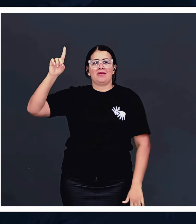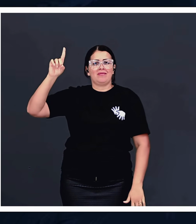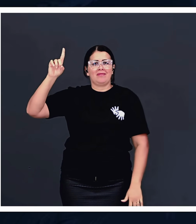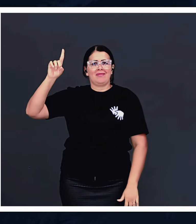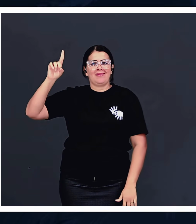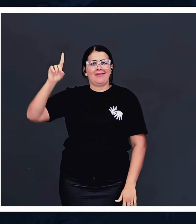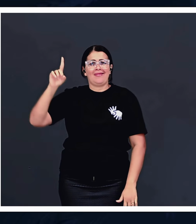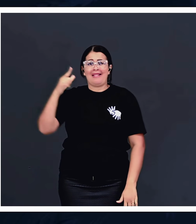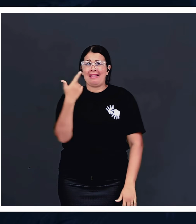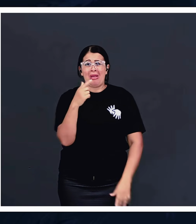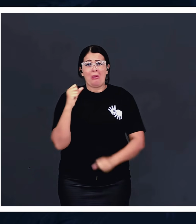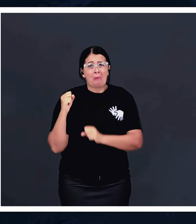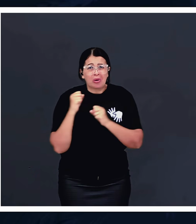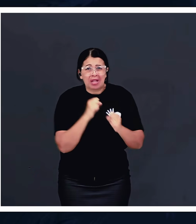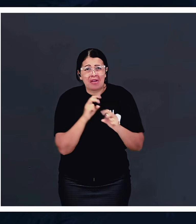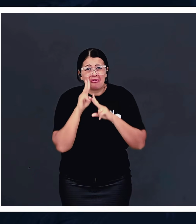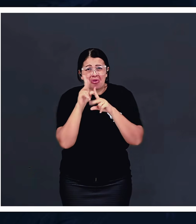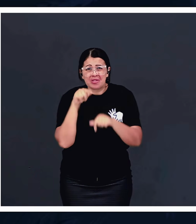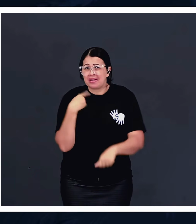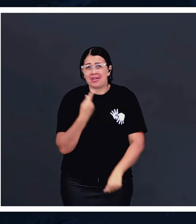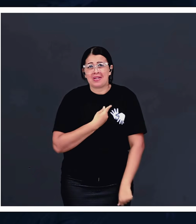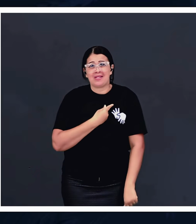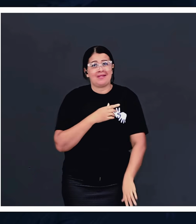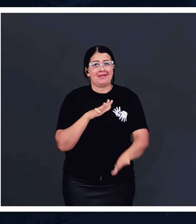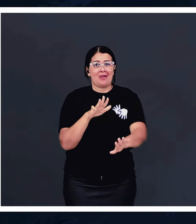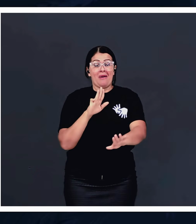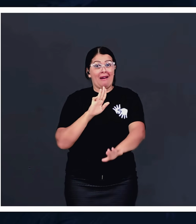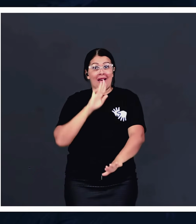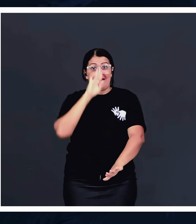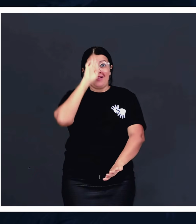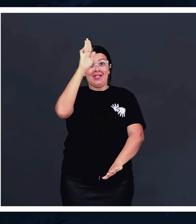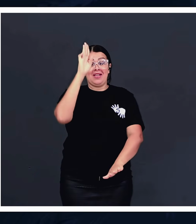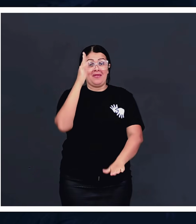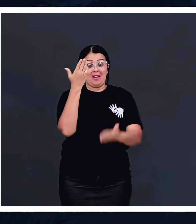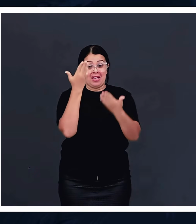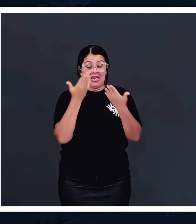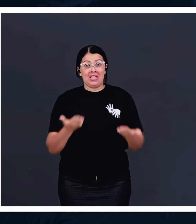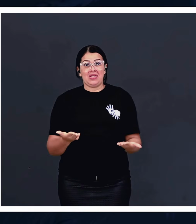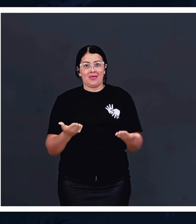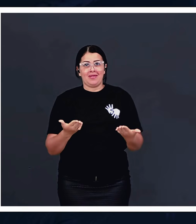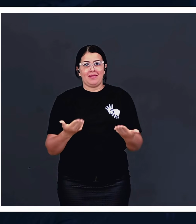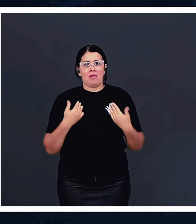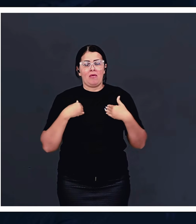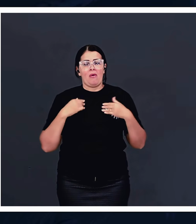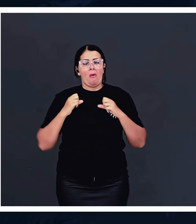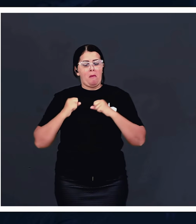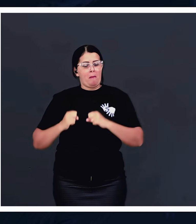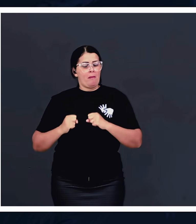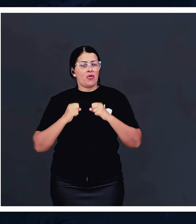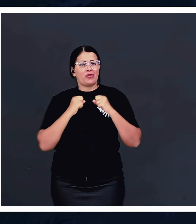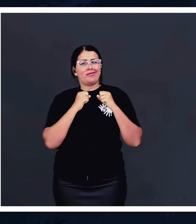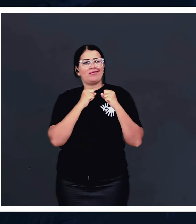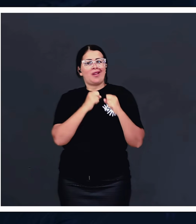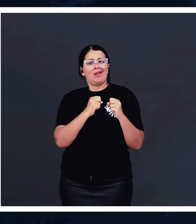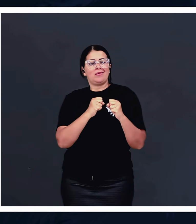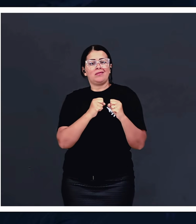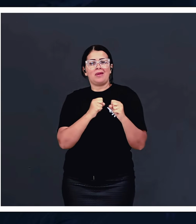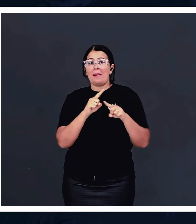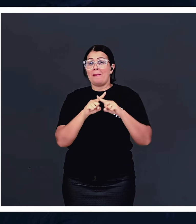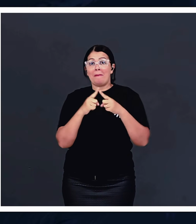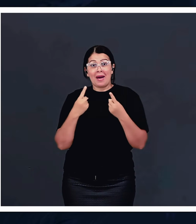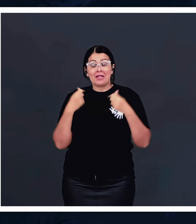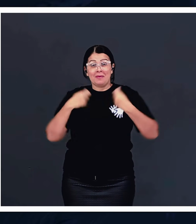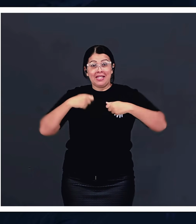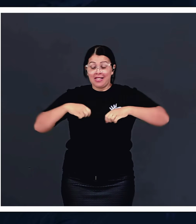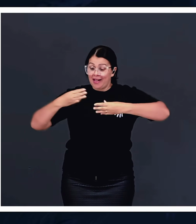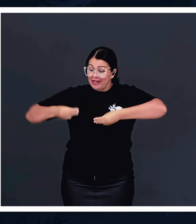nosso poder, esse não é a nossa força. Inclusive isso que nos dá um lugar de poder, precisa ser submetido